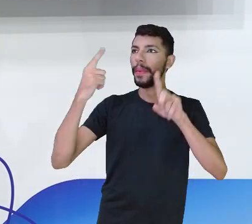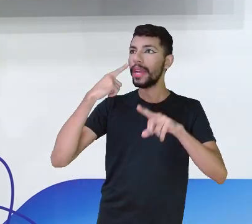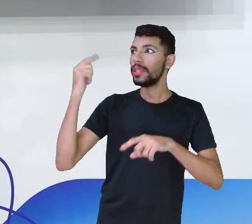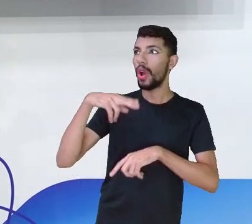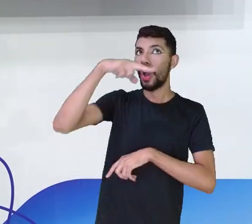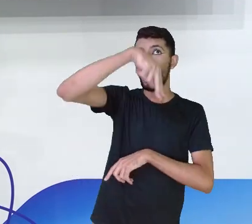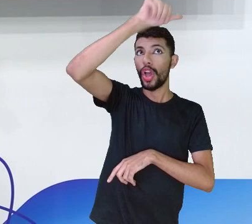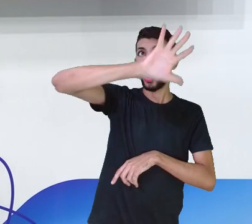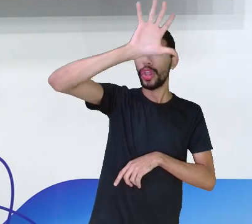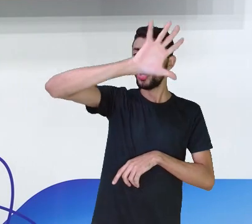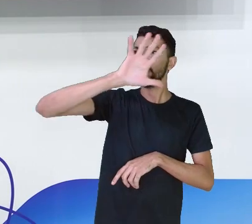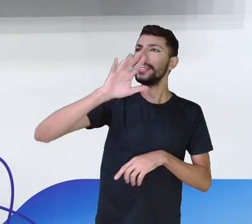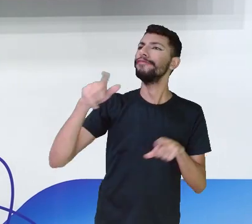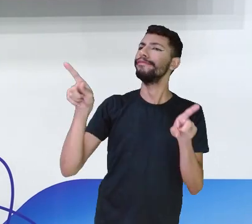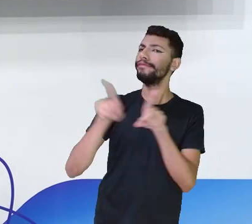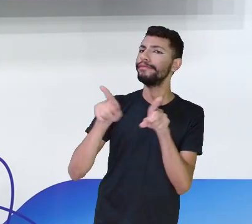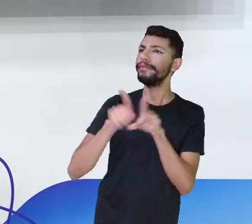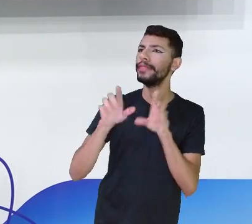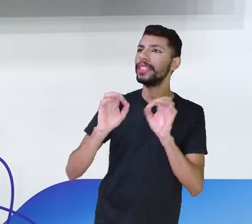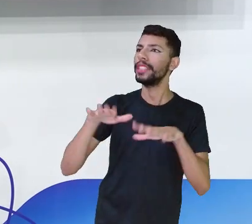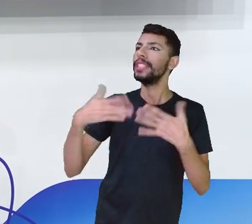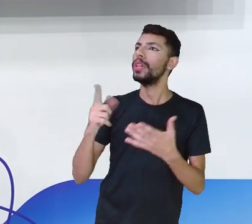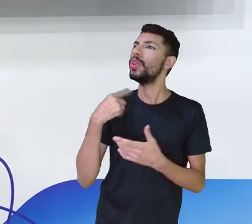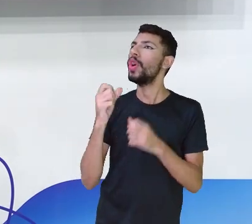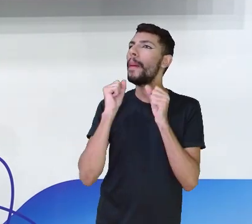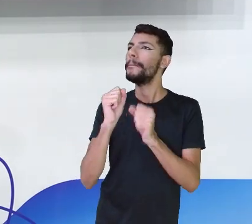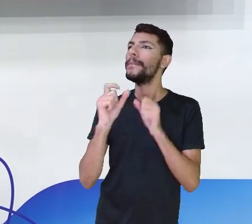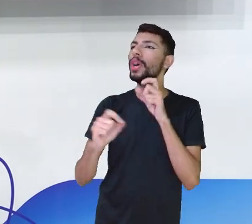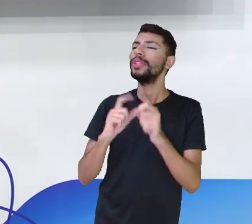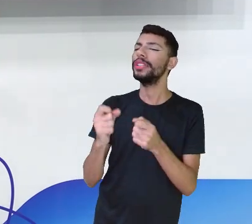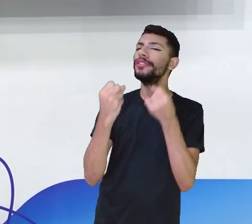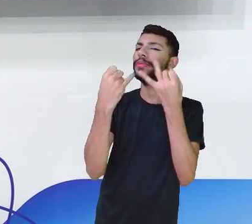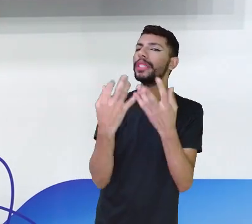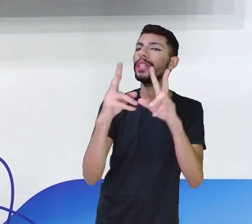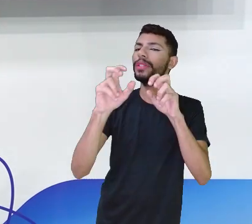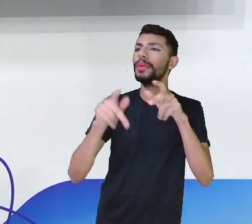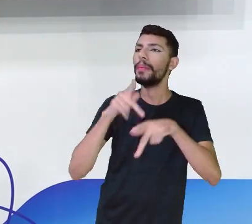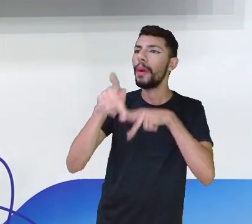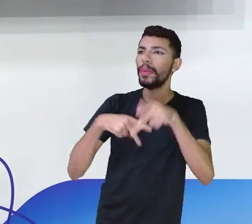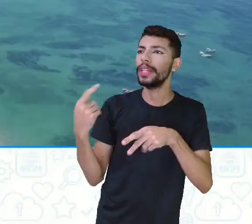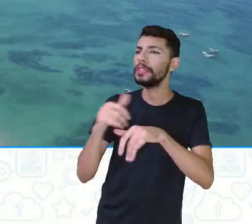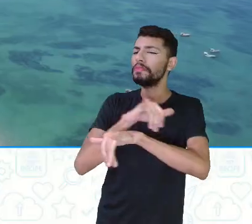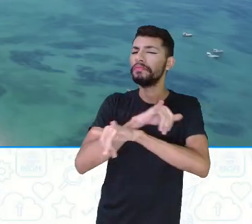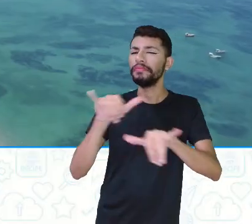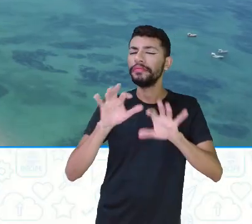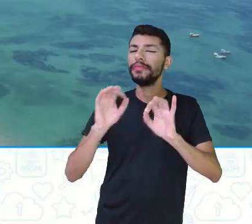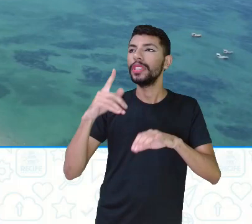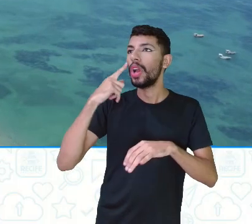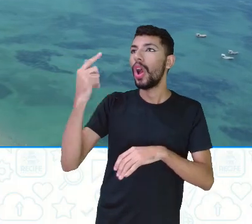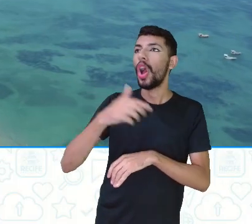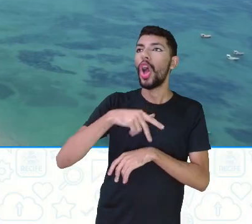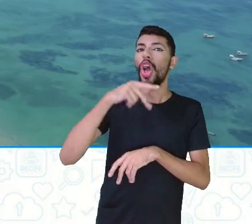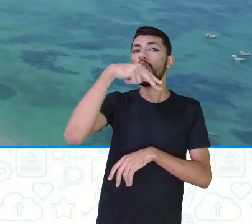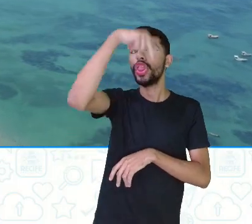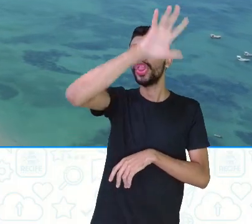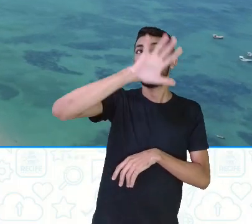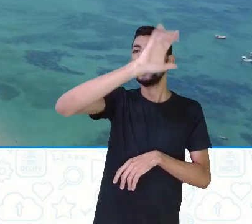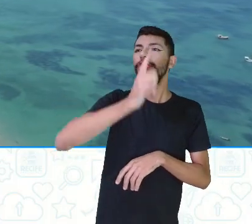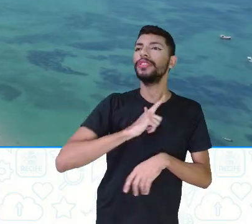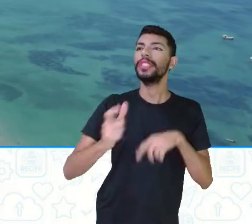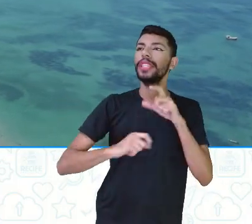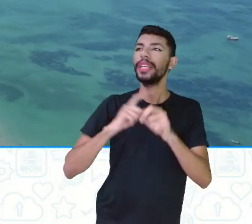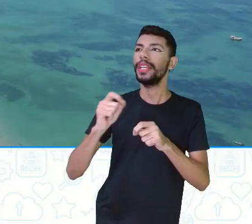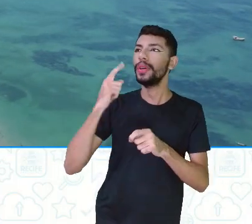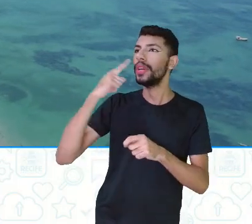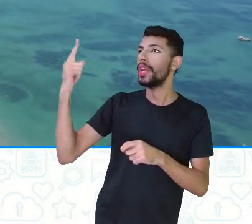fica atrás, tá bom? Então a gente pode falar de população tranquilamente. O Nordeste possui a maior